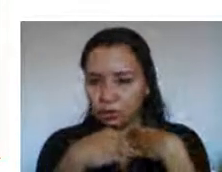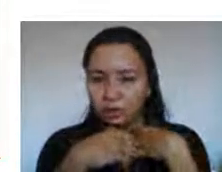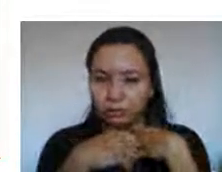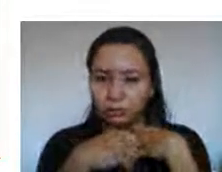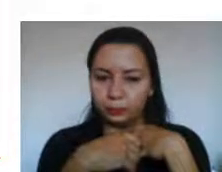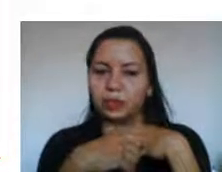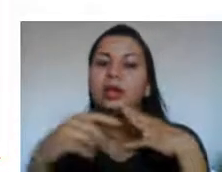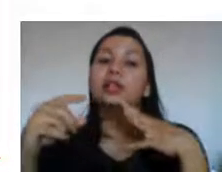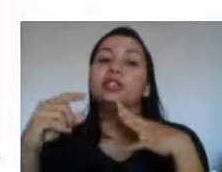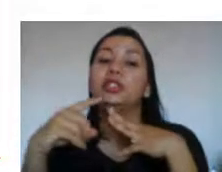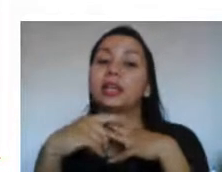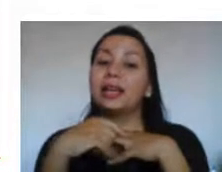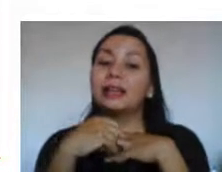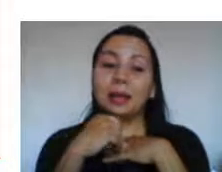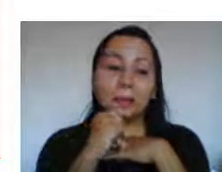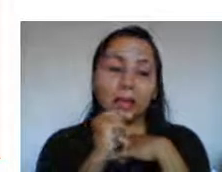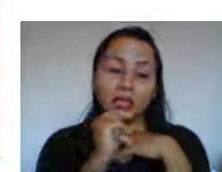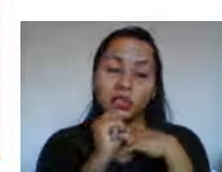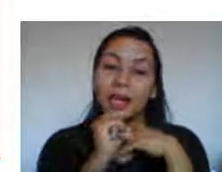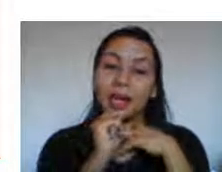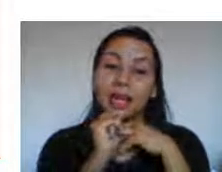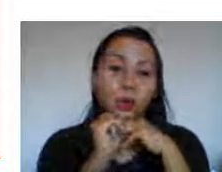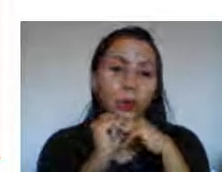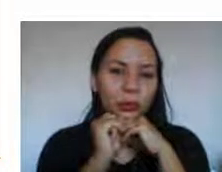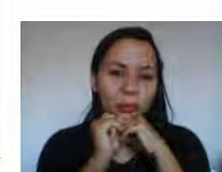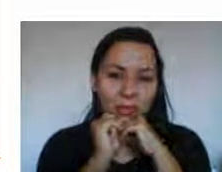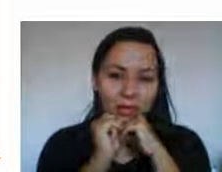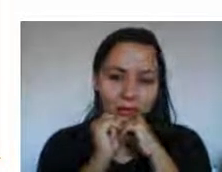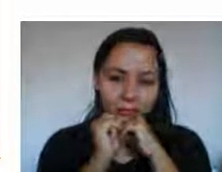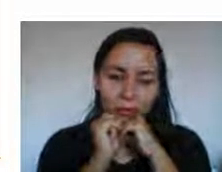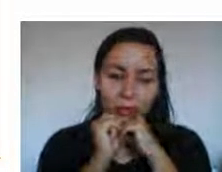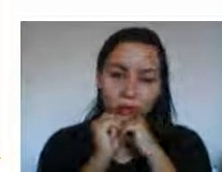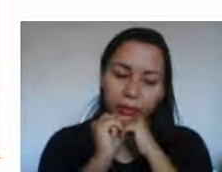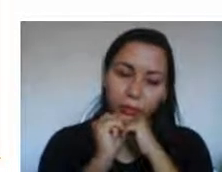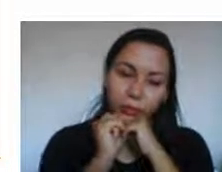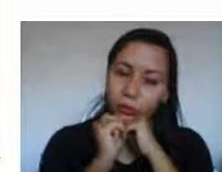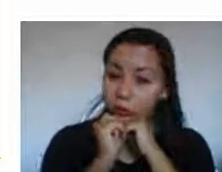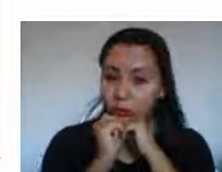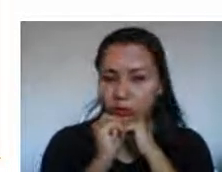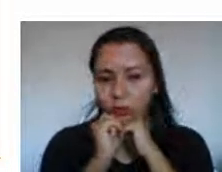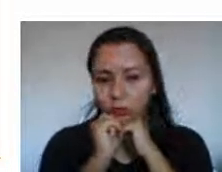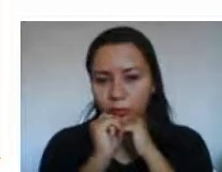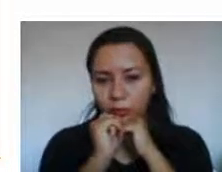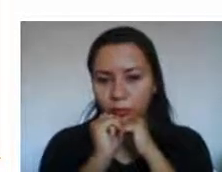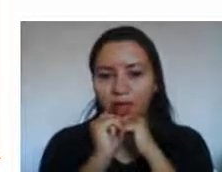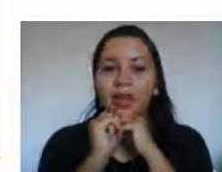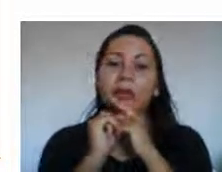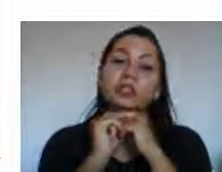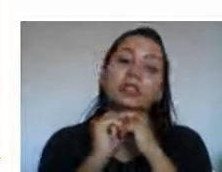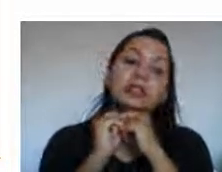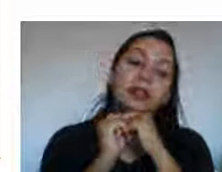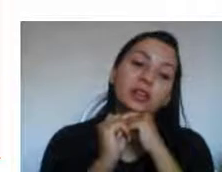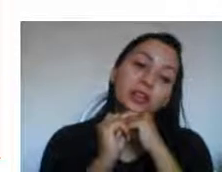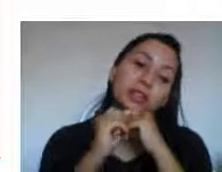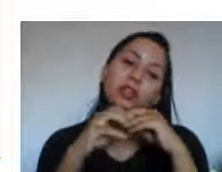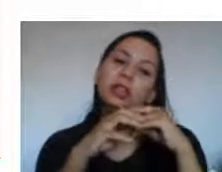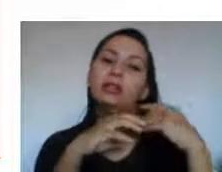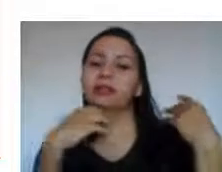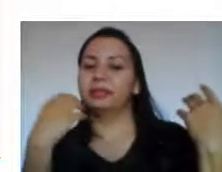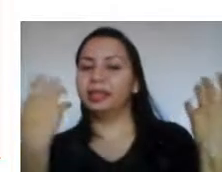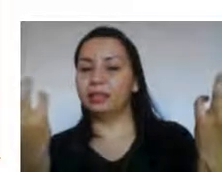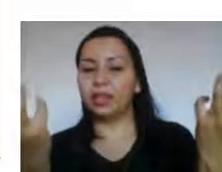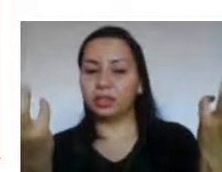alimentação saudável, diretamente à economia, ao setor econômico, socioeconômico, à medida que deixa de